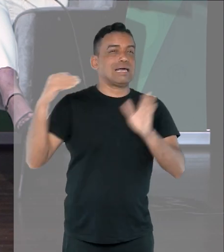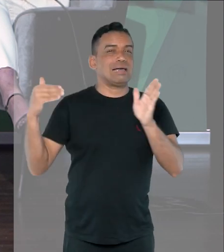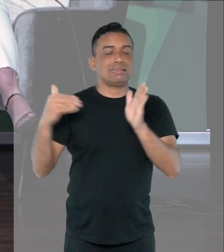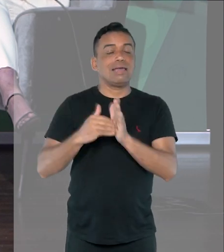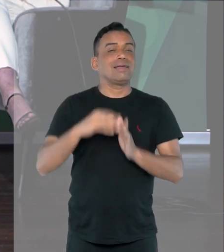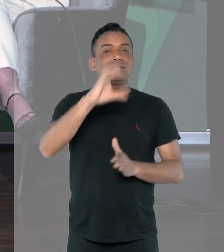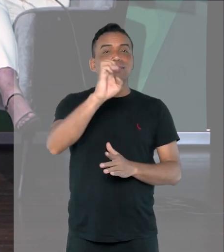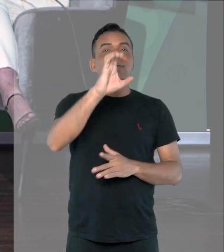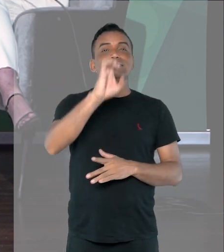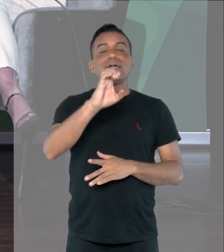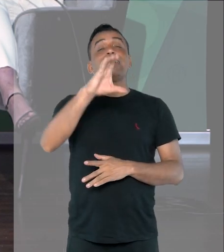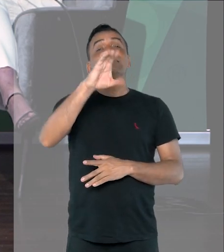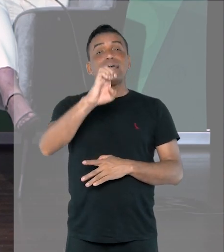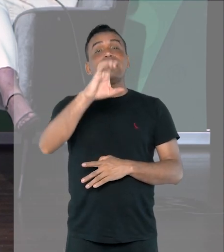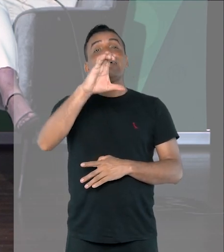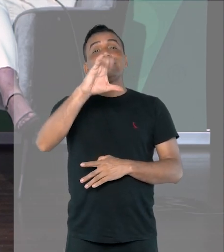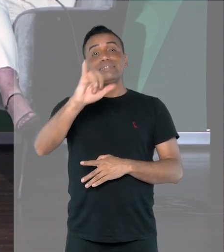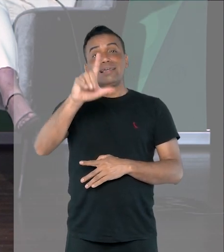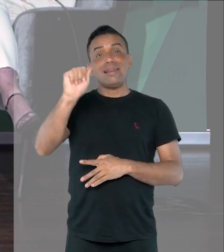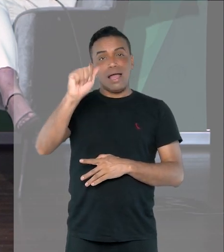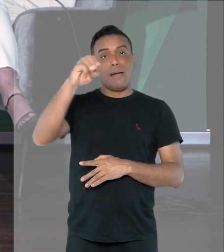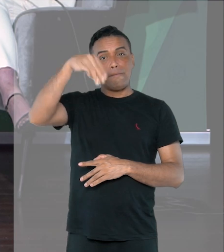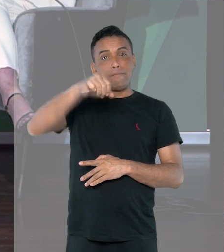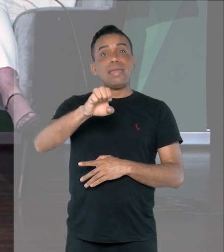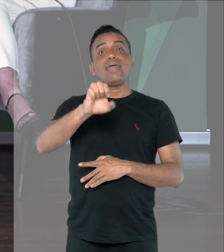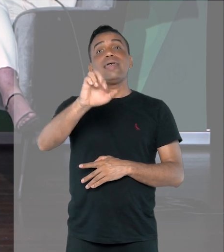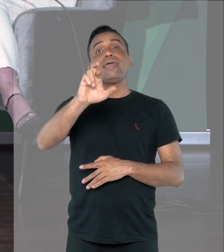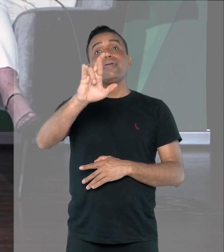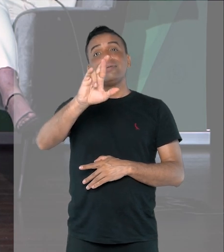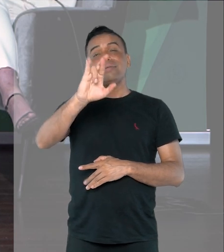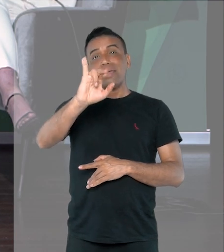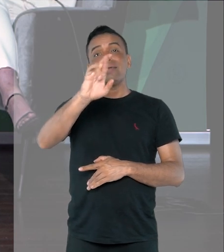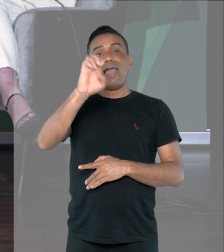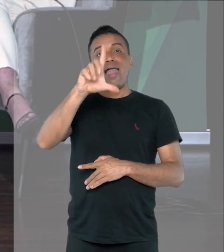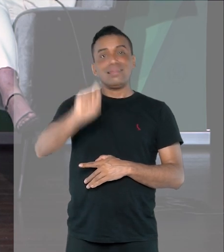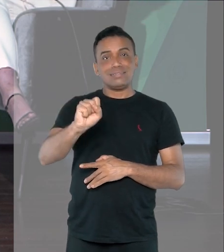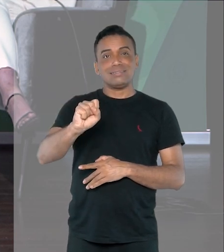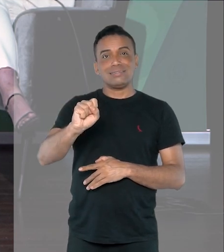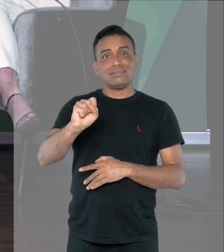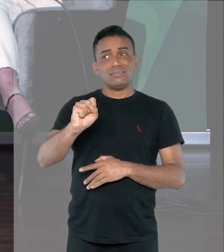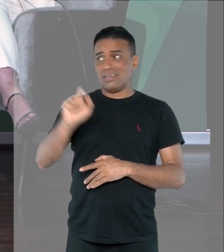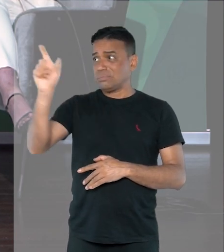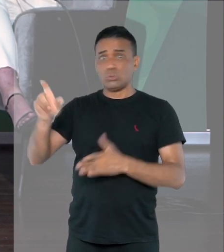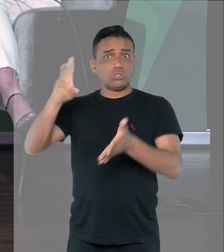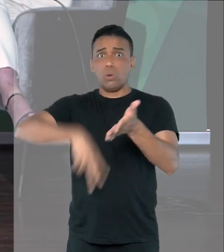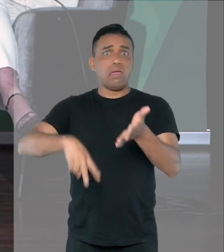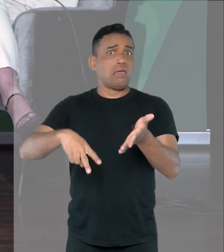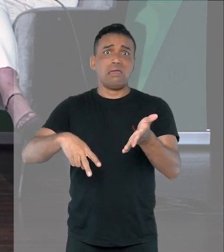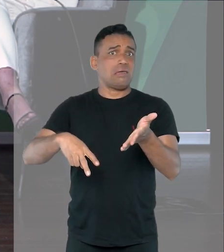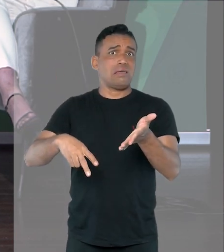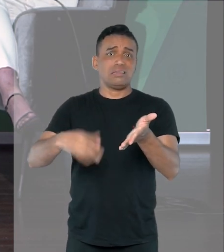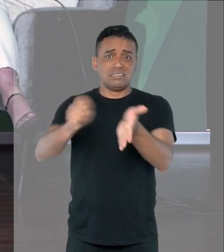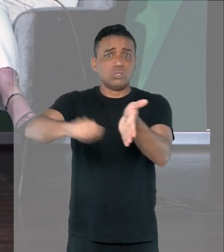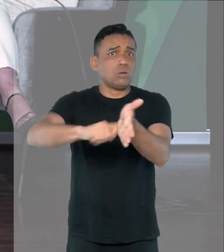Cecília Meirelles, imensa educadora, maravilhosa, hoje ninguém mais lê o belíssimo trabalho dela